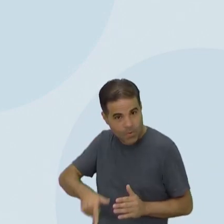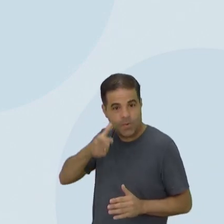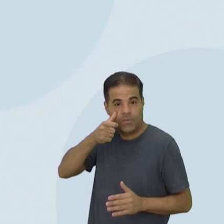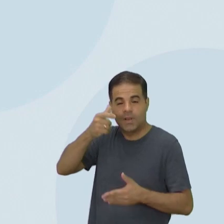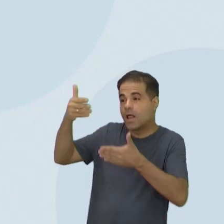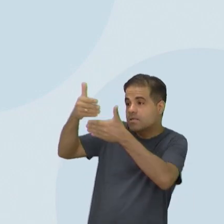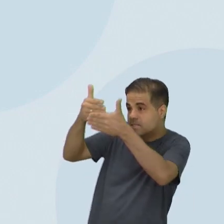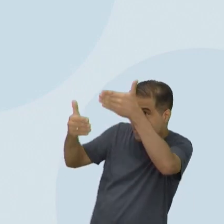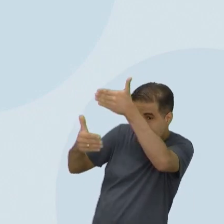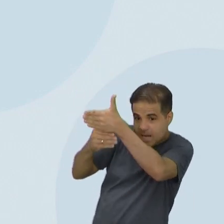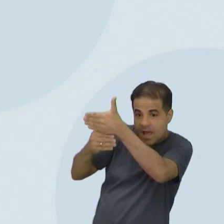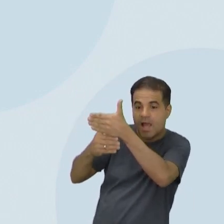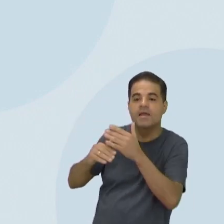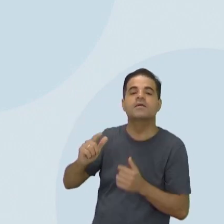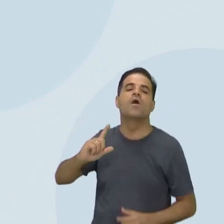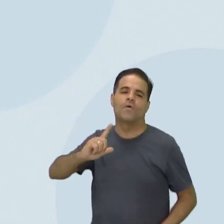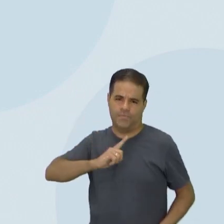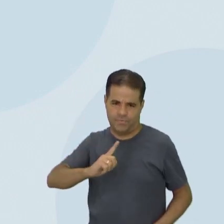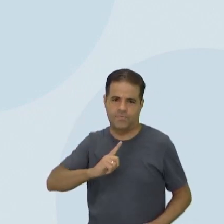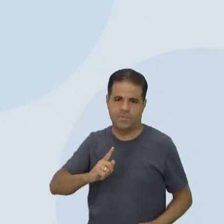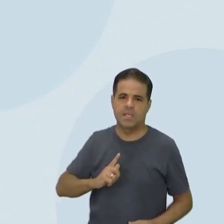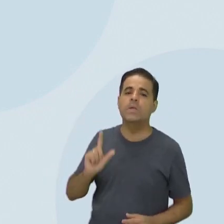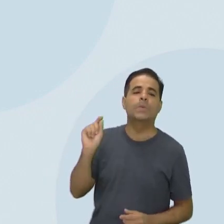slide. Então, eu tenho aí